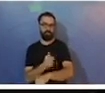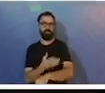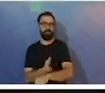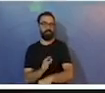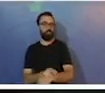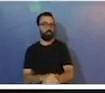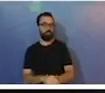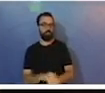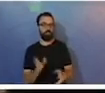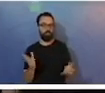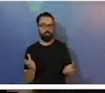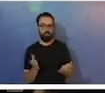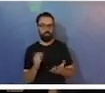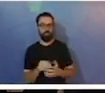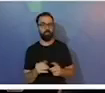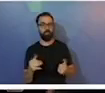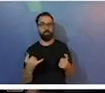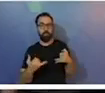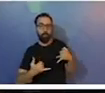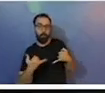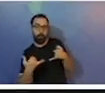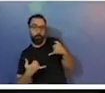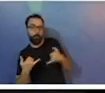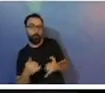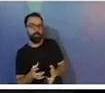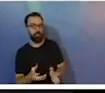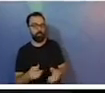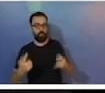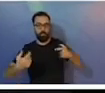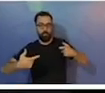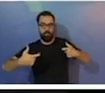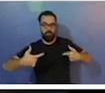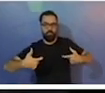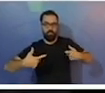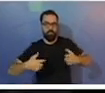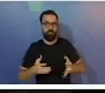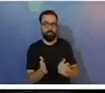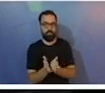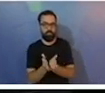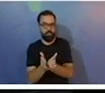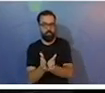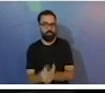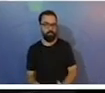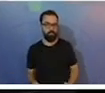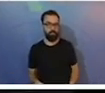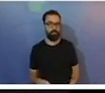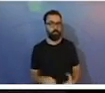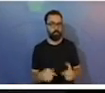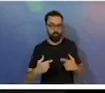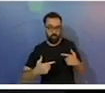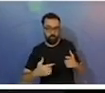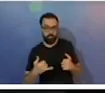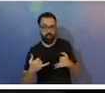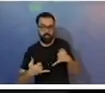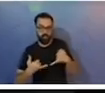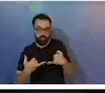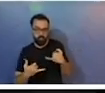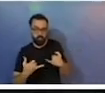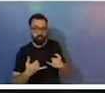Porque agora eu vou apresentar para vocês uma forma da gente jogar batalha naval, tá? O que é batalha naval? É um